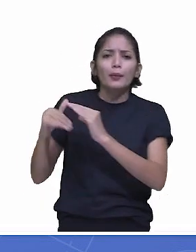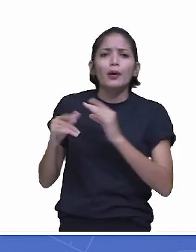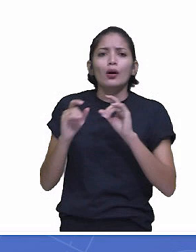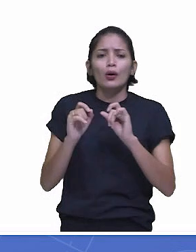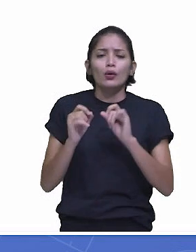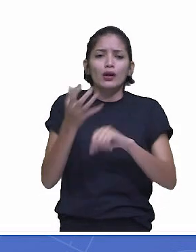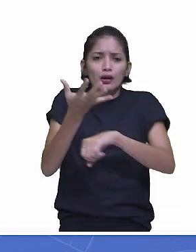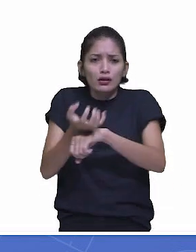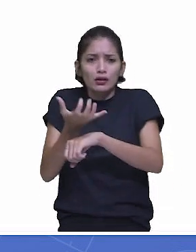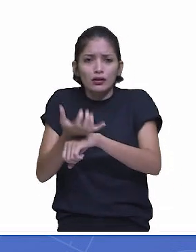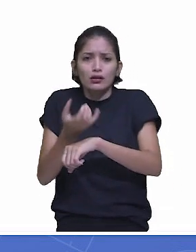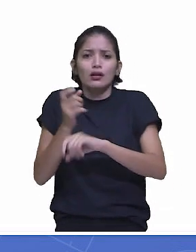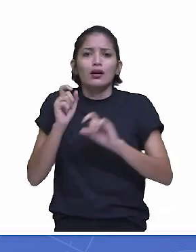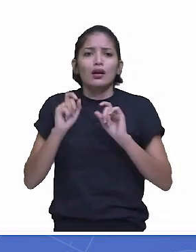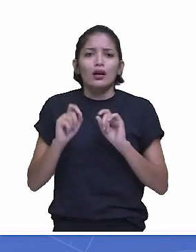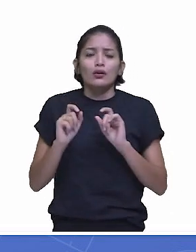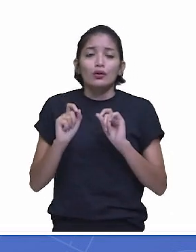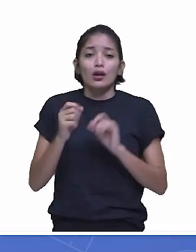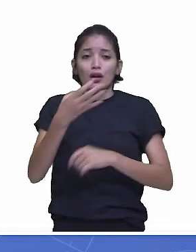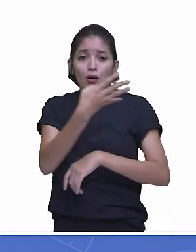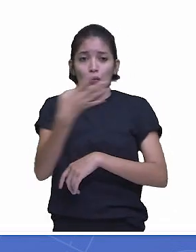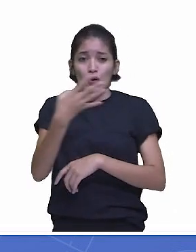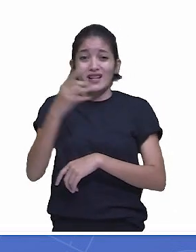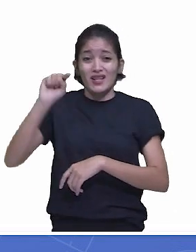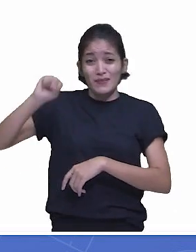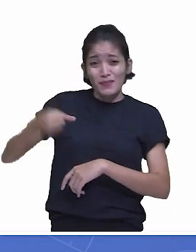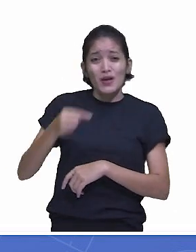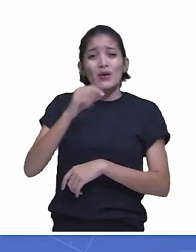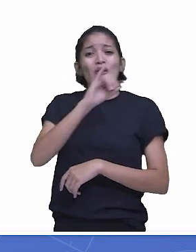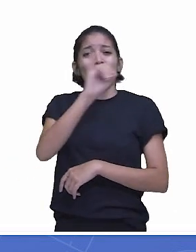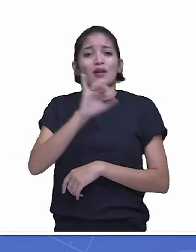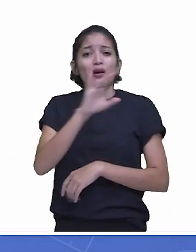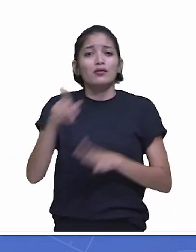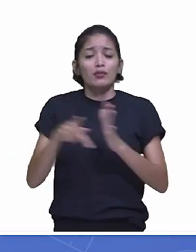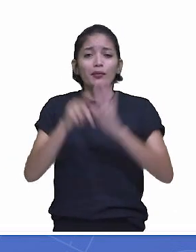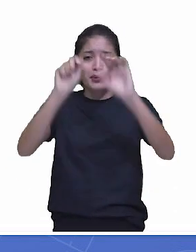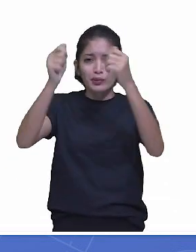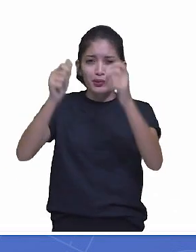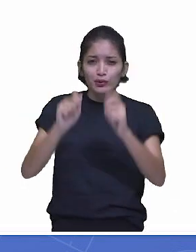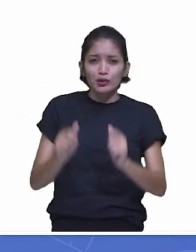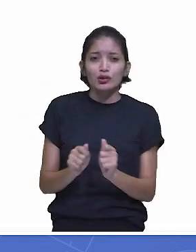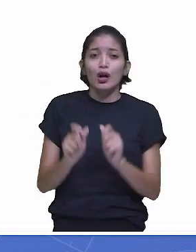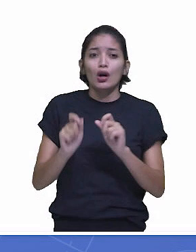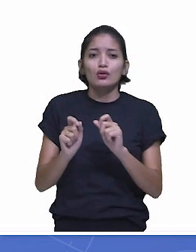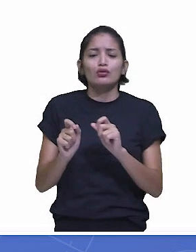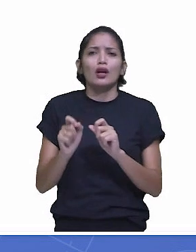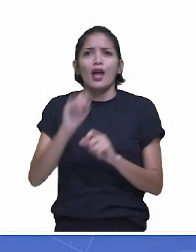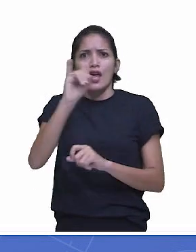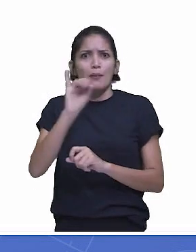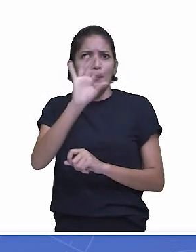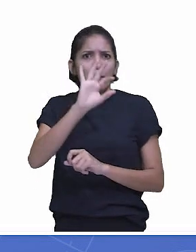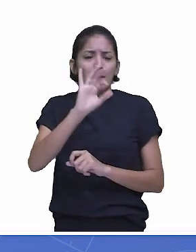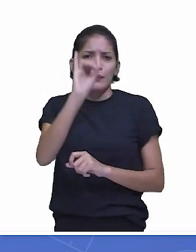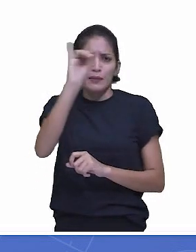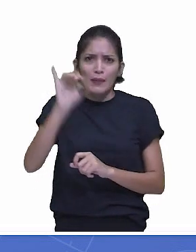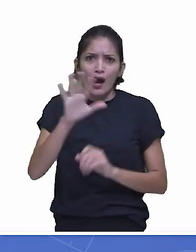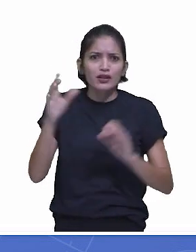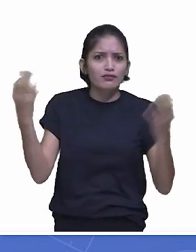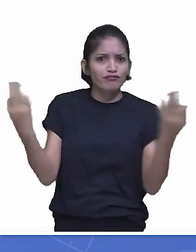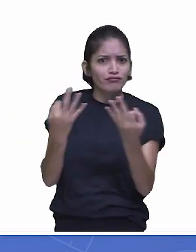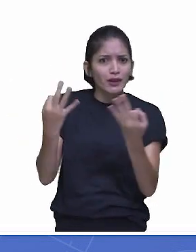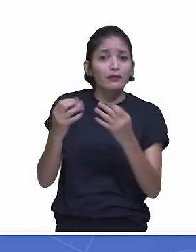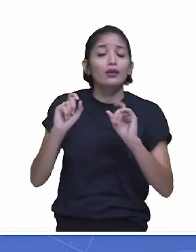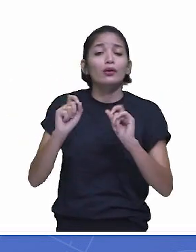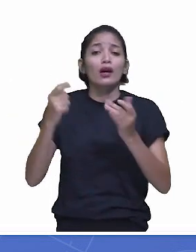licença Creative Commons, 44 mil imagens de obras de arte em altíssima resolução, além de livros,